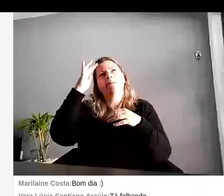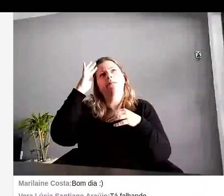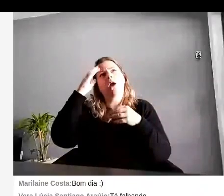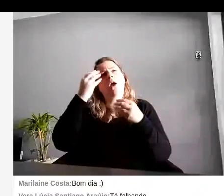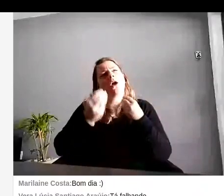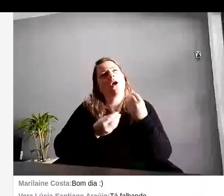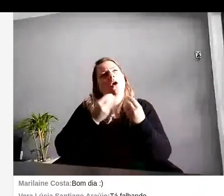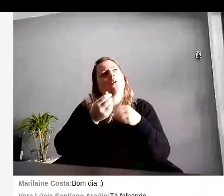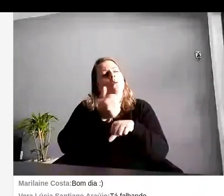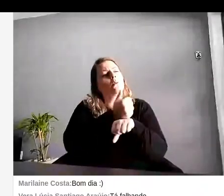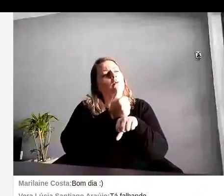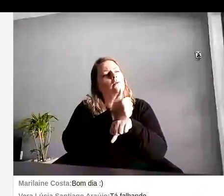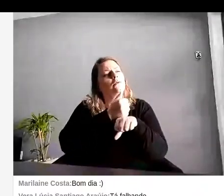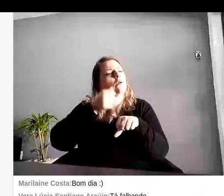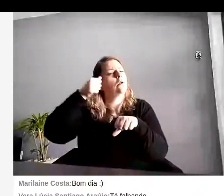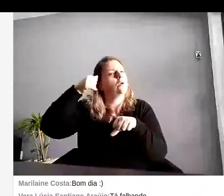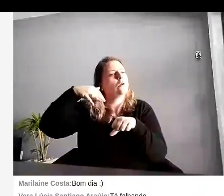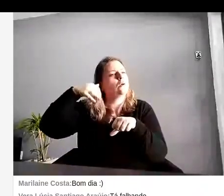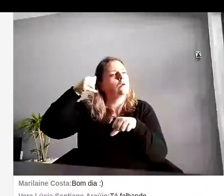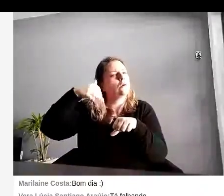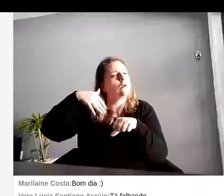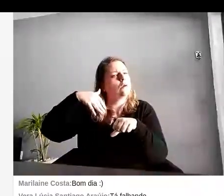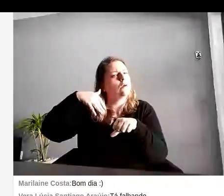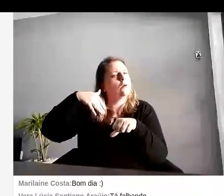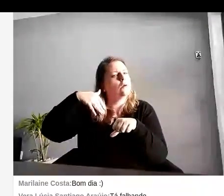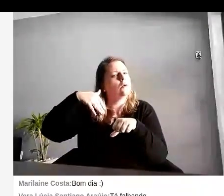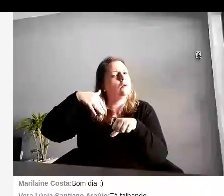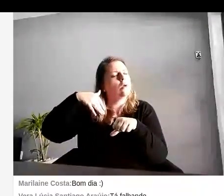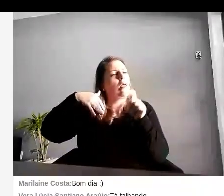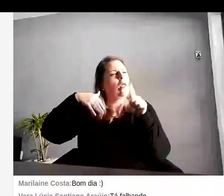ou com baixa visão, pode fazer uma tradução visual